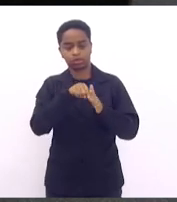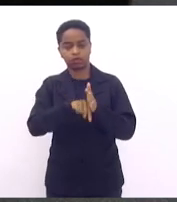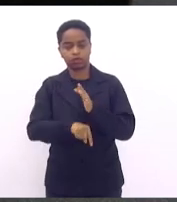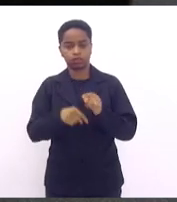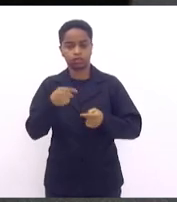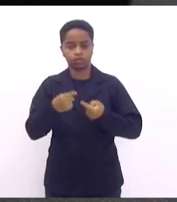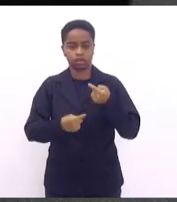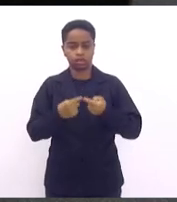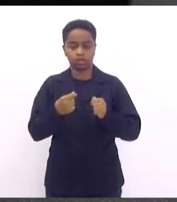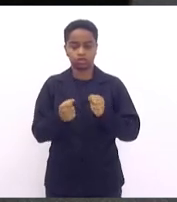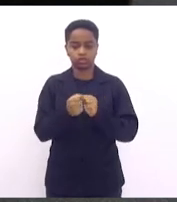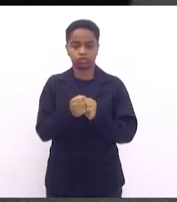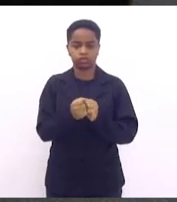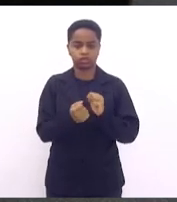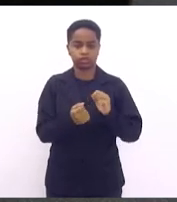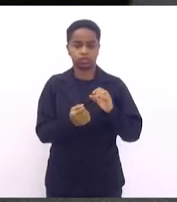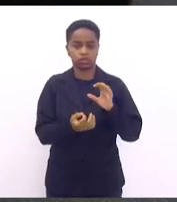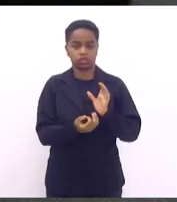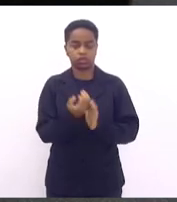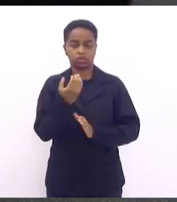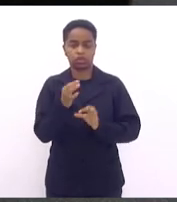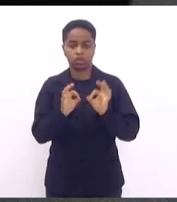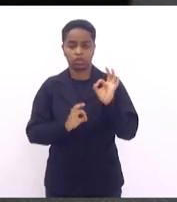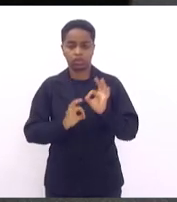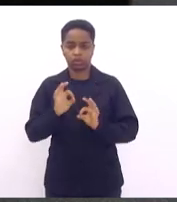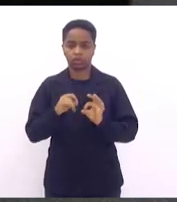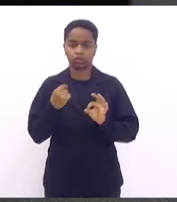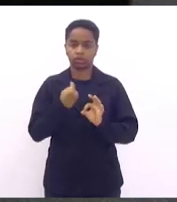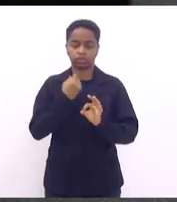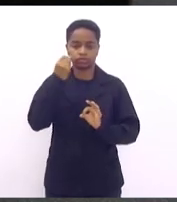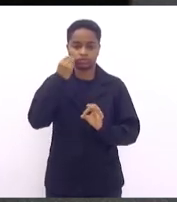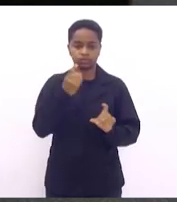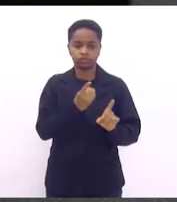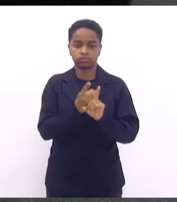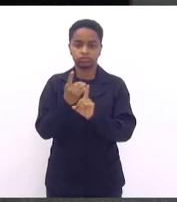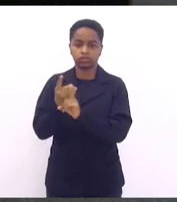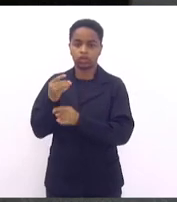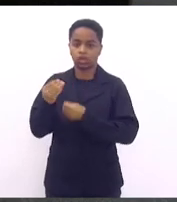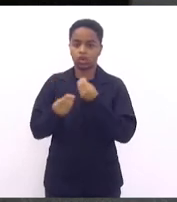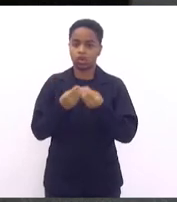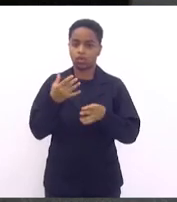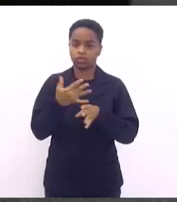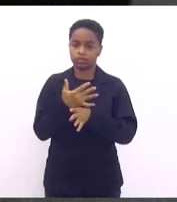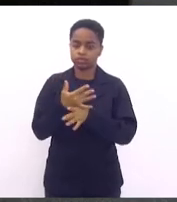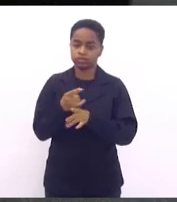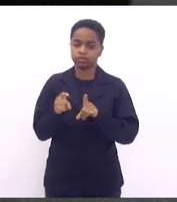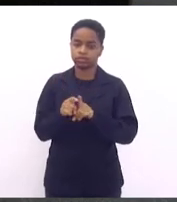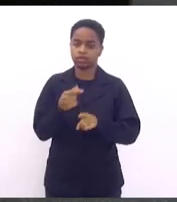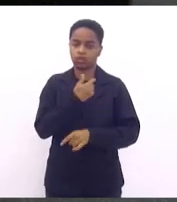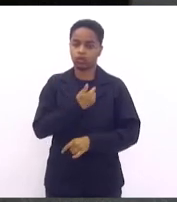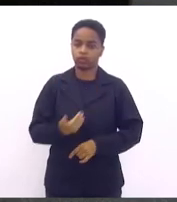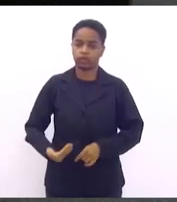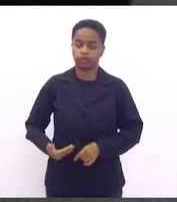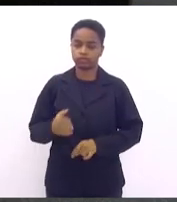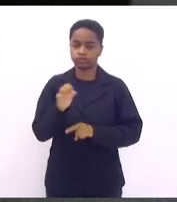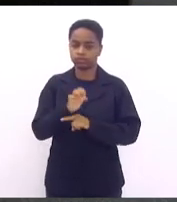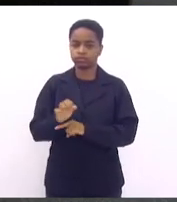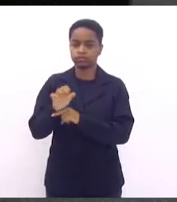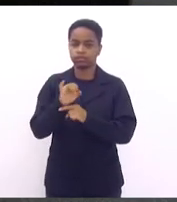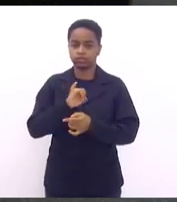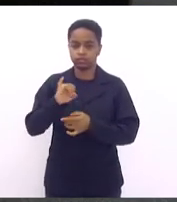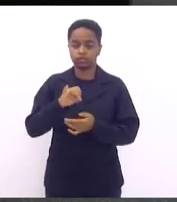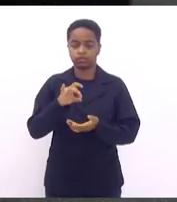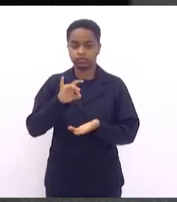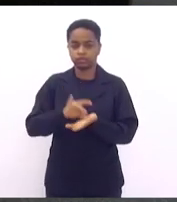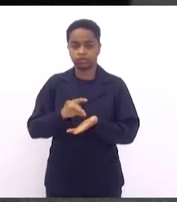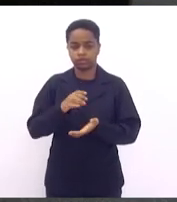acontecer a partir dessa instalação, para que a gente possa fazer um diagnóstico de como os nossos municípios e o próprio governo do Estado estão preparados para o